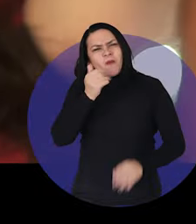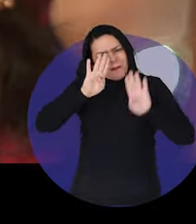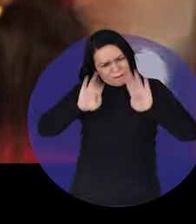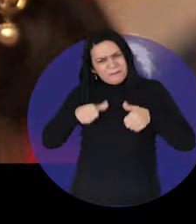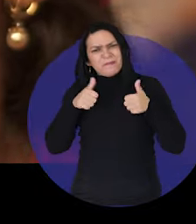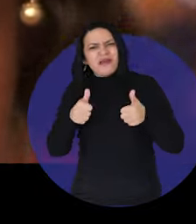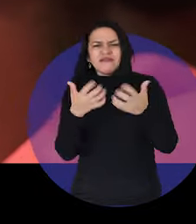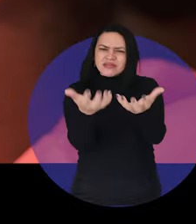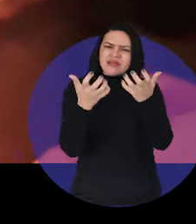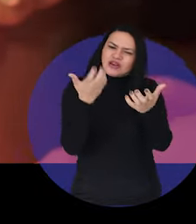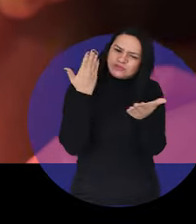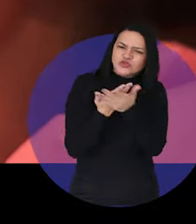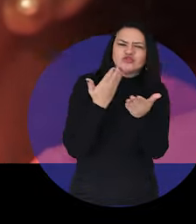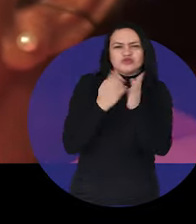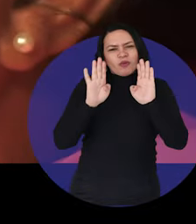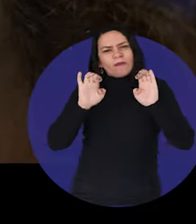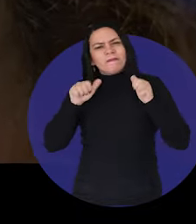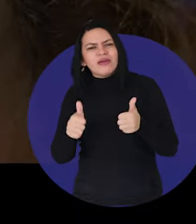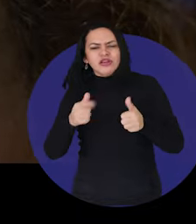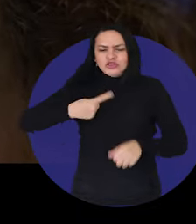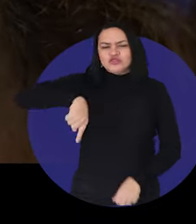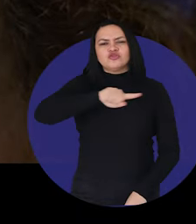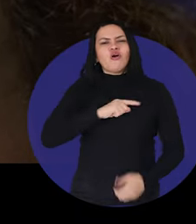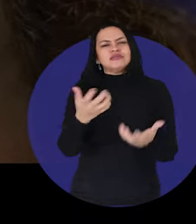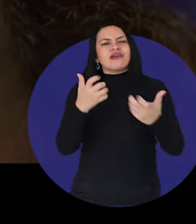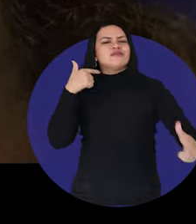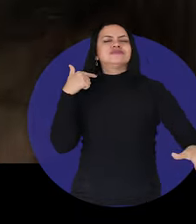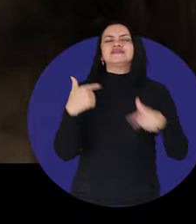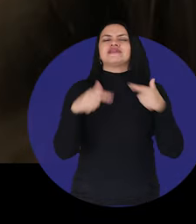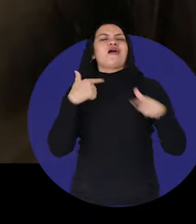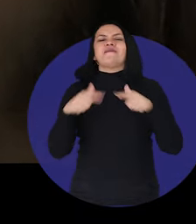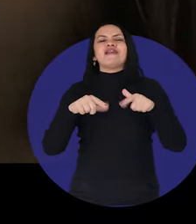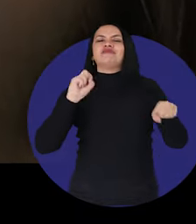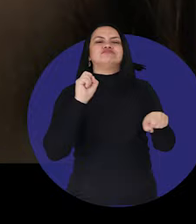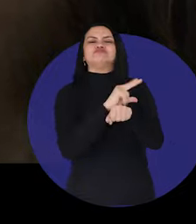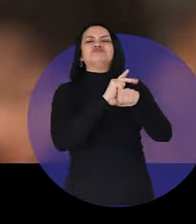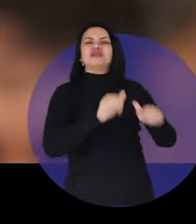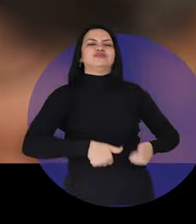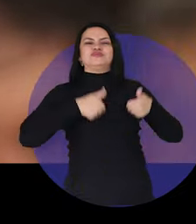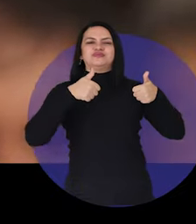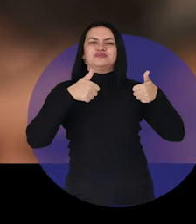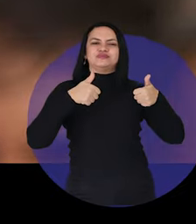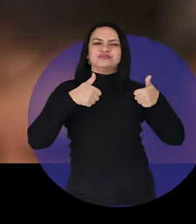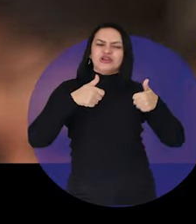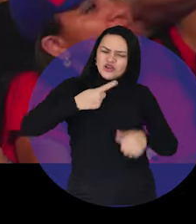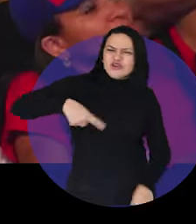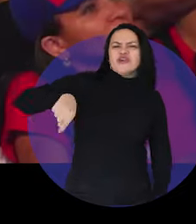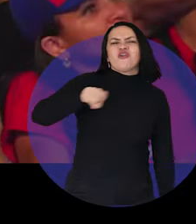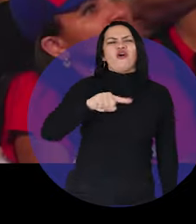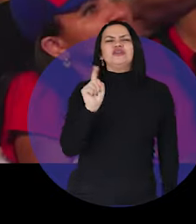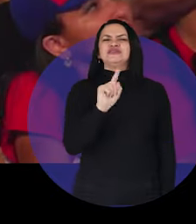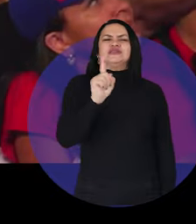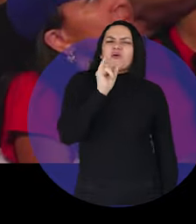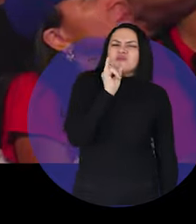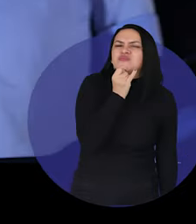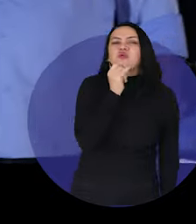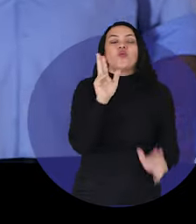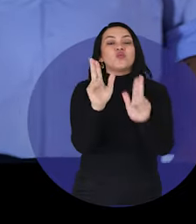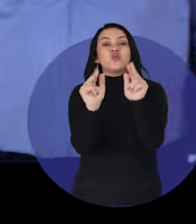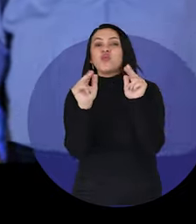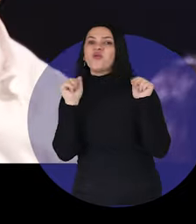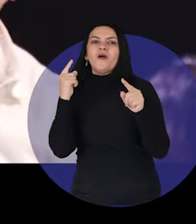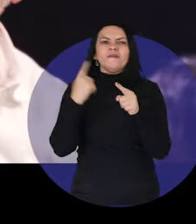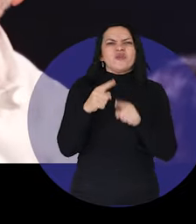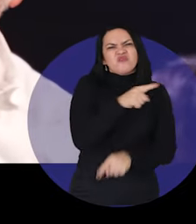queremos estudar bem, nós queremos trabalhar no emprego de qualidade. Não desanime nunca,